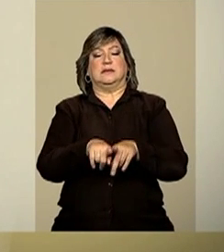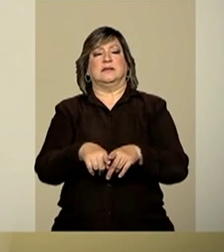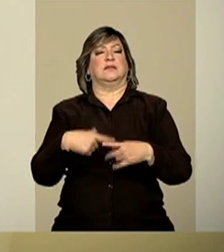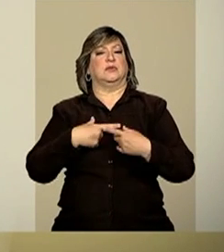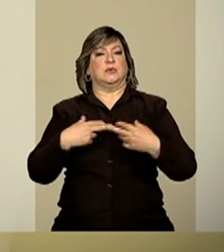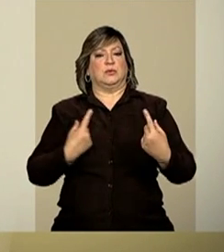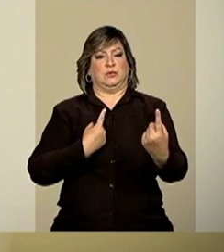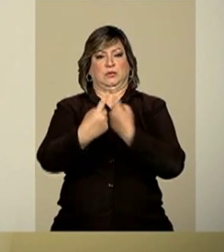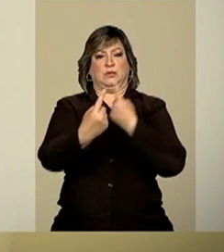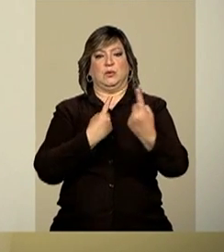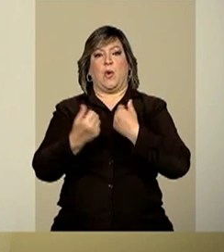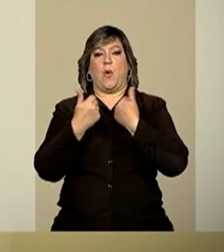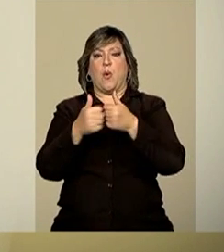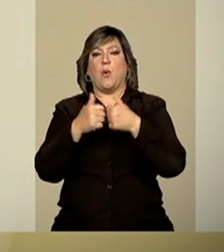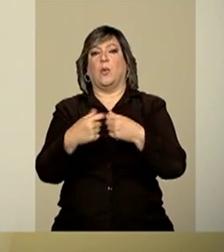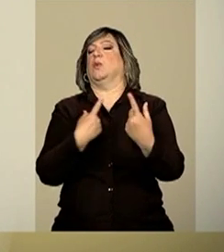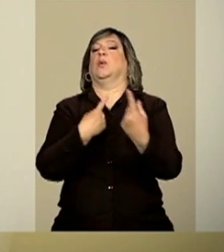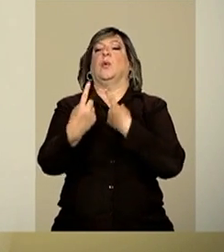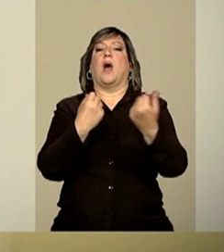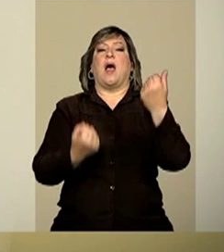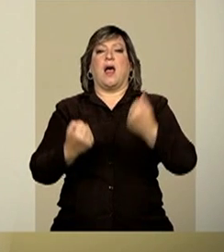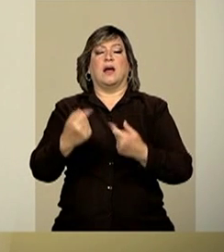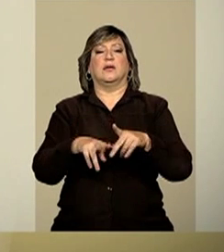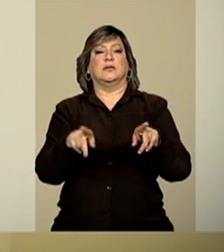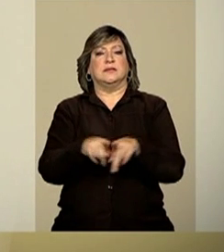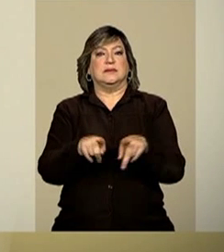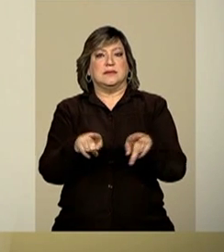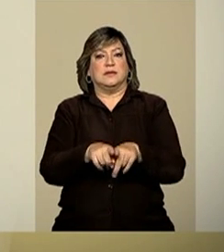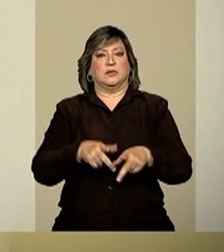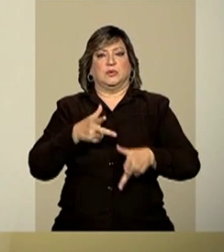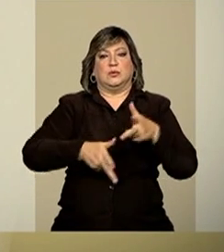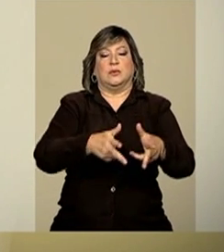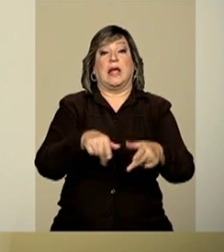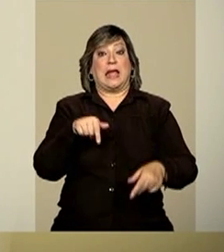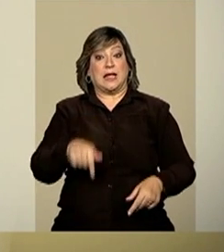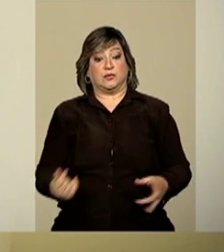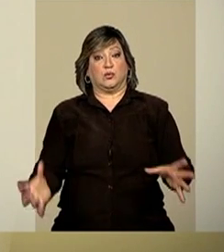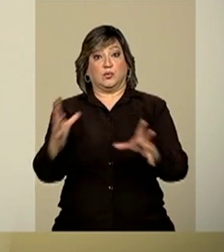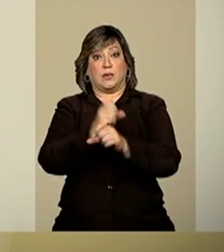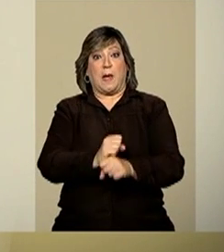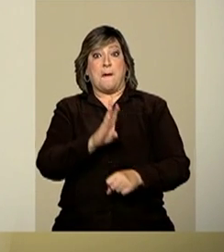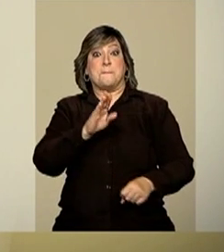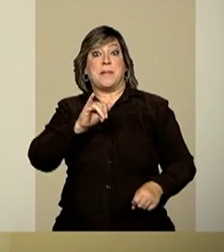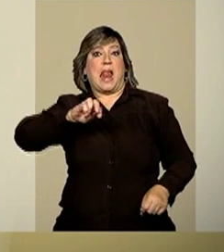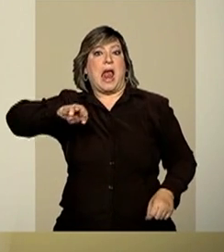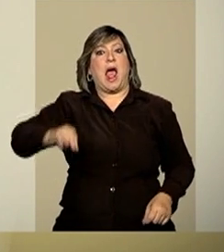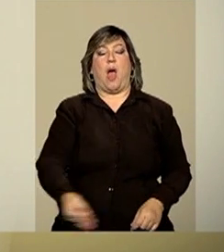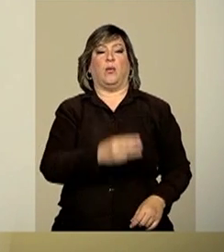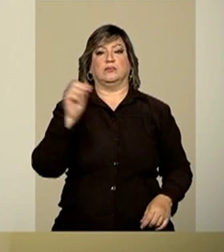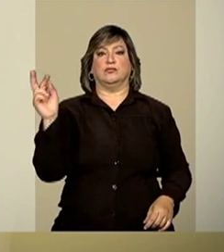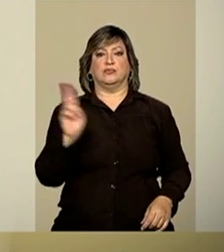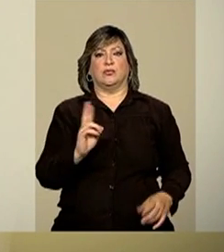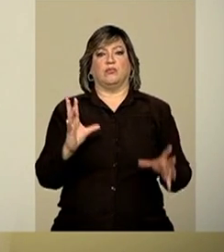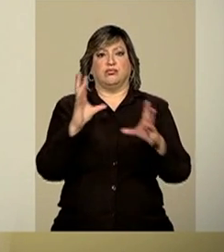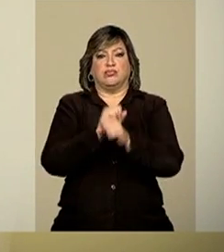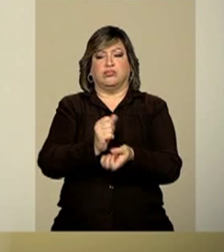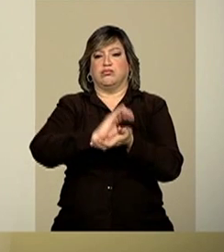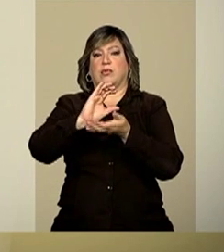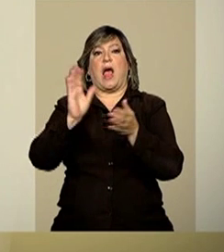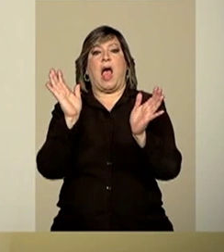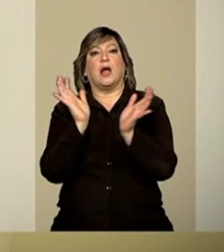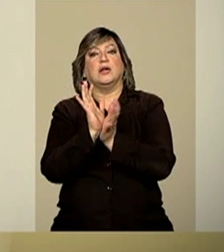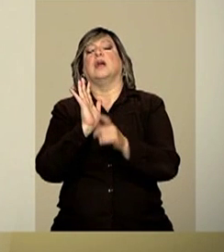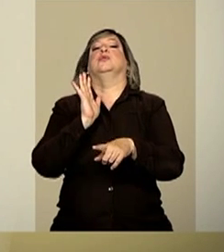leilões vão injetar bilhões e bilhões na economia, gerando centenas de milhares de empregos. Vamos